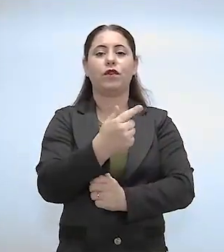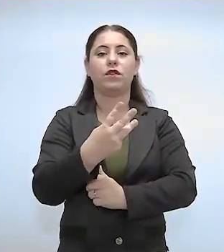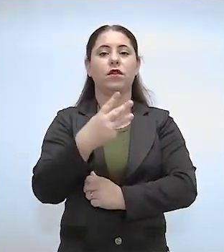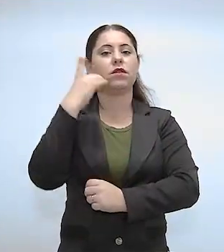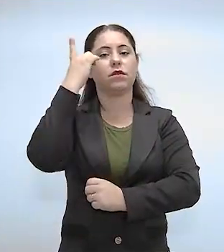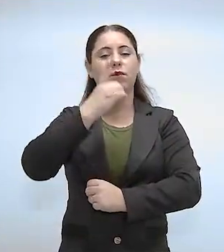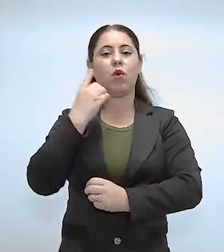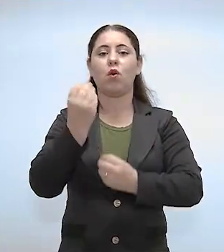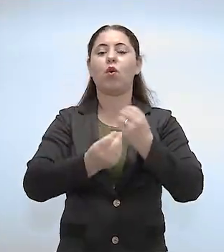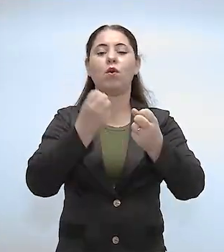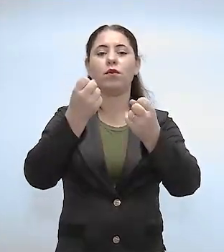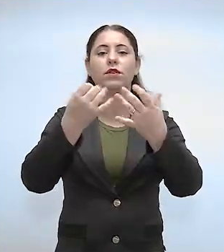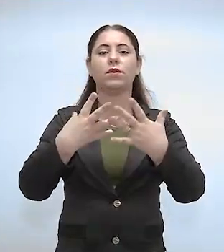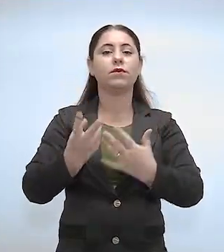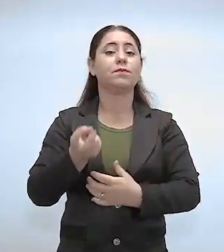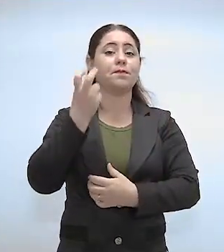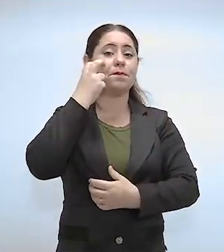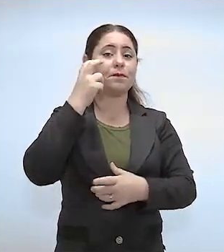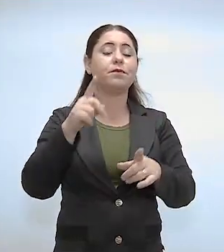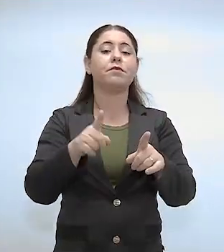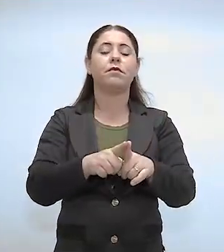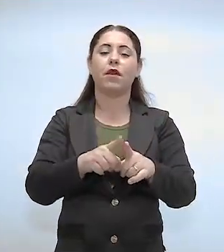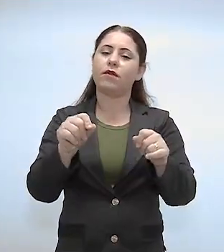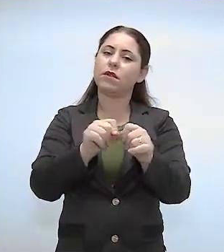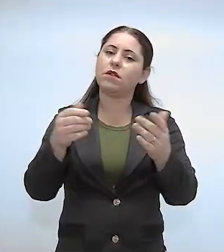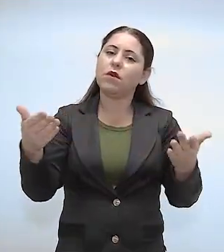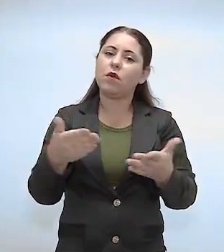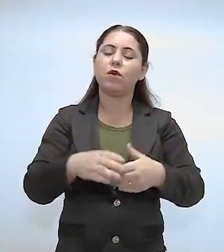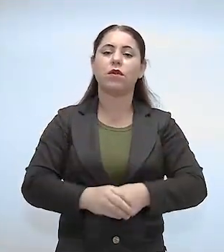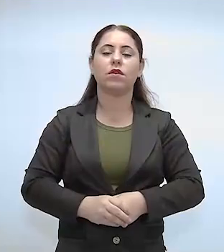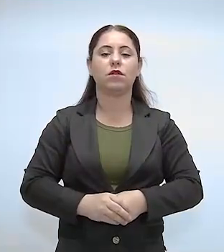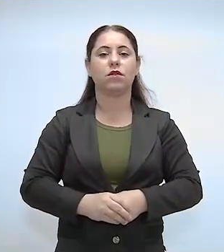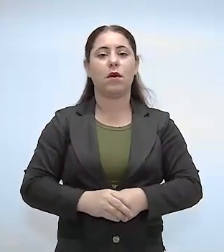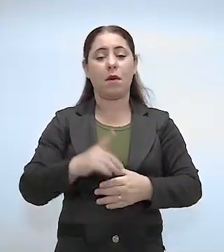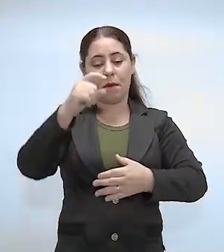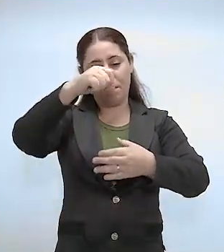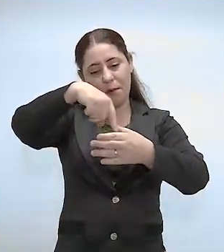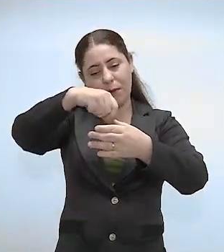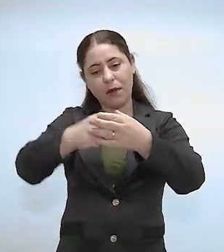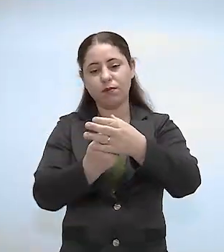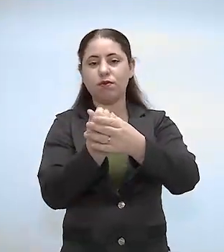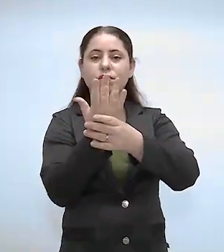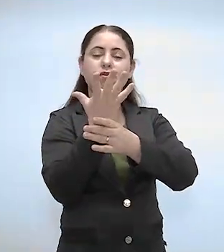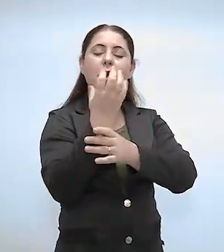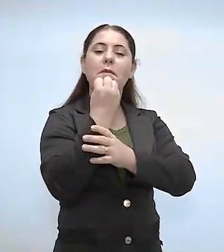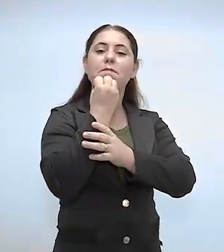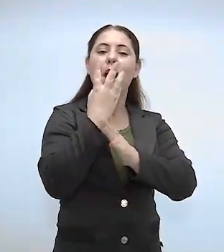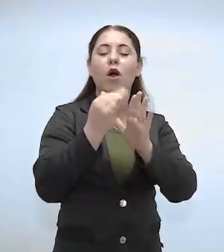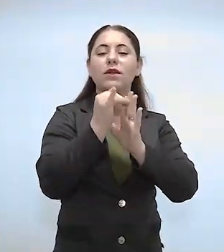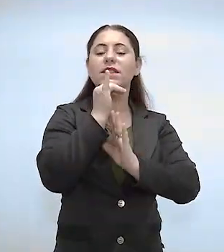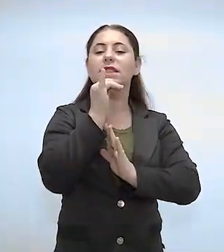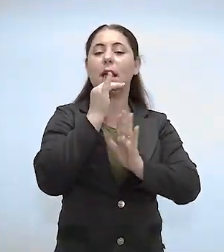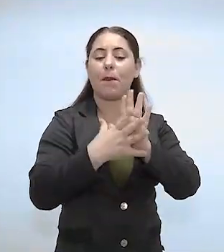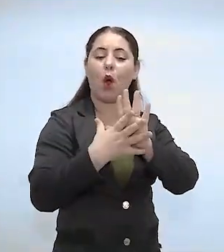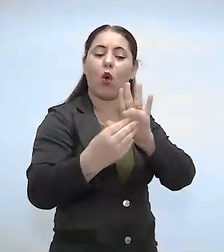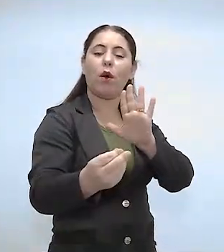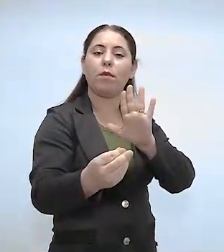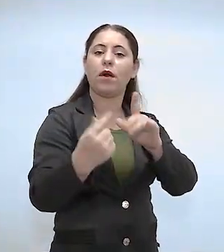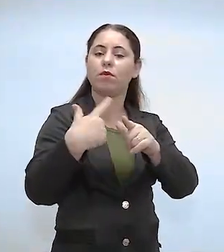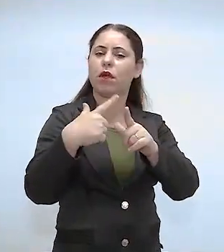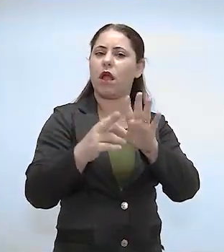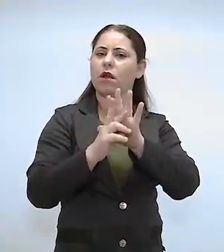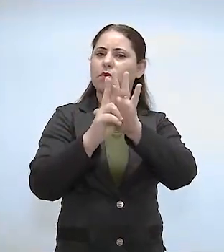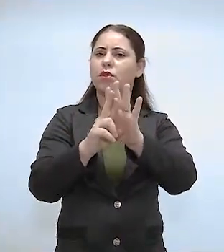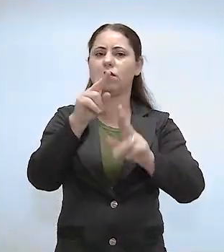Presidente com os outros 23 Deputado Como disse nosso amigo mais Fernandes que está fazendo hoje plantando árvore dando Bom exemplo